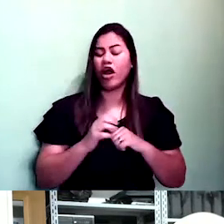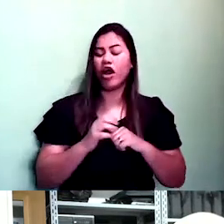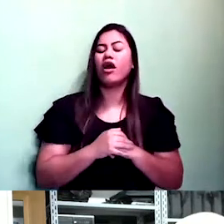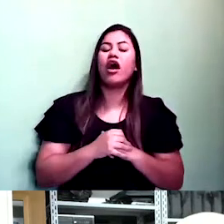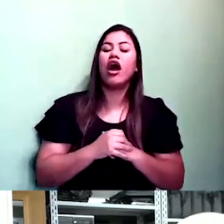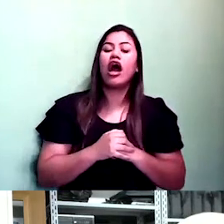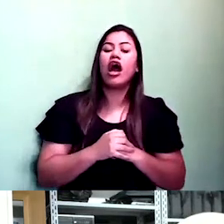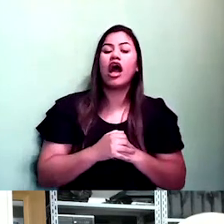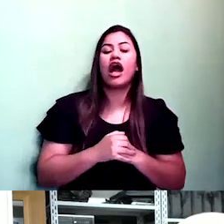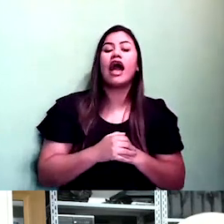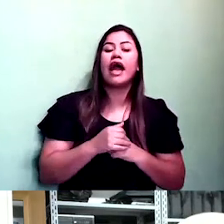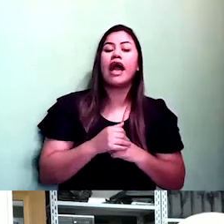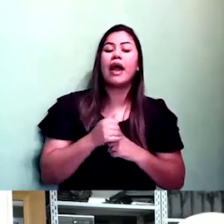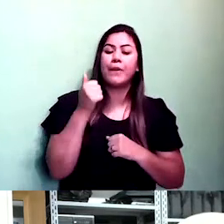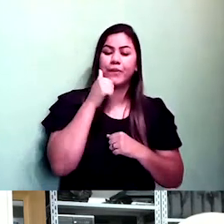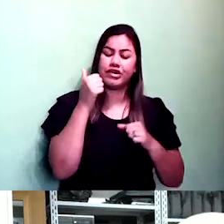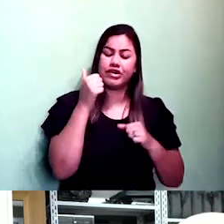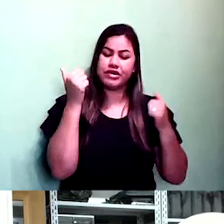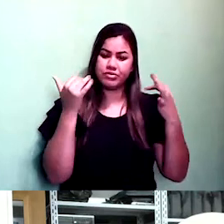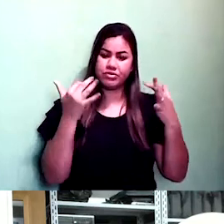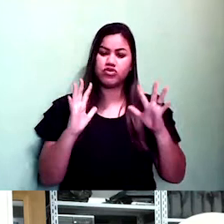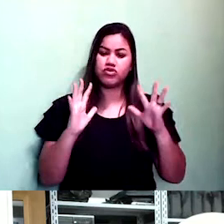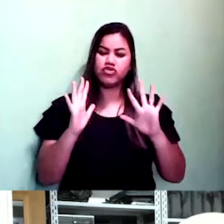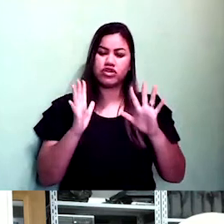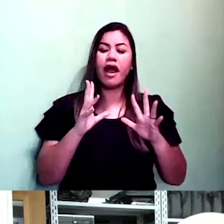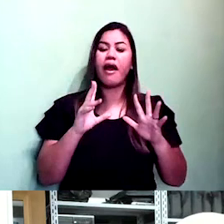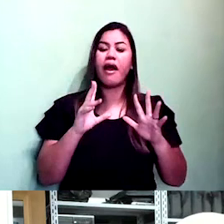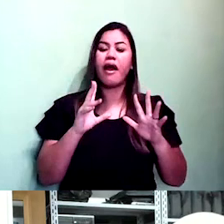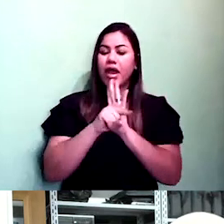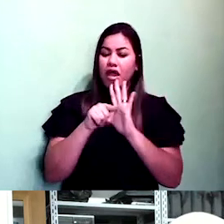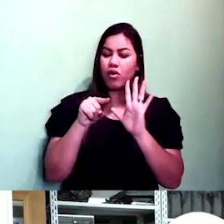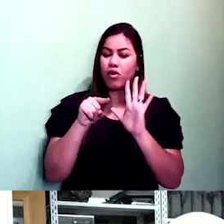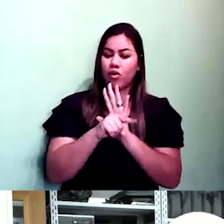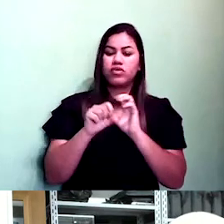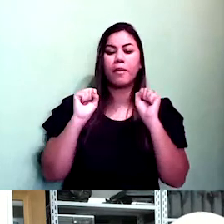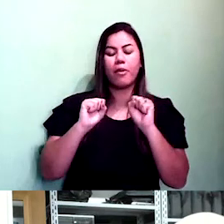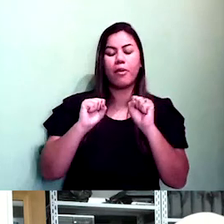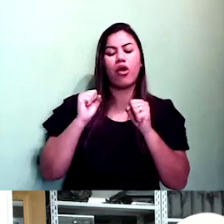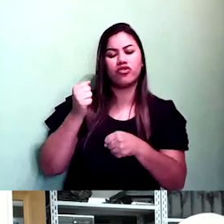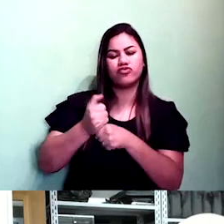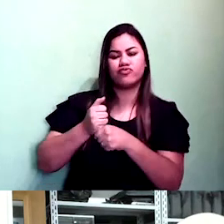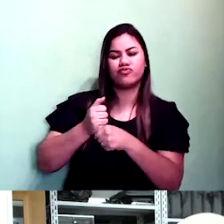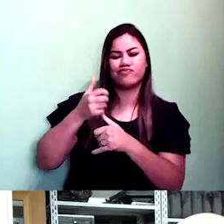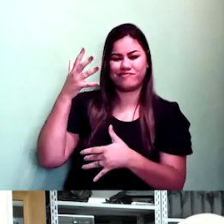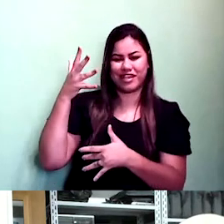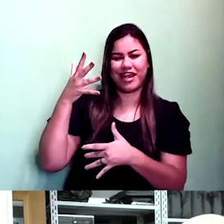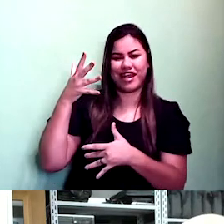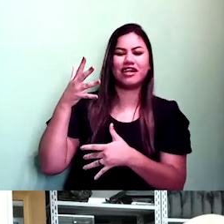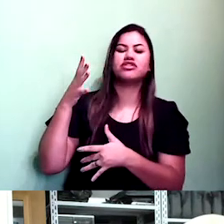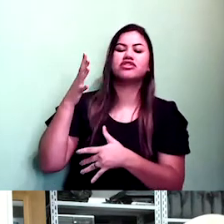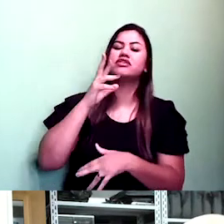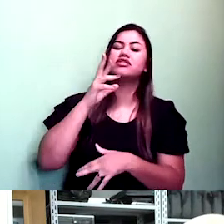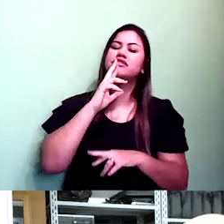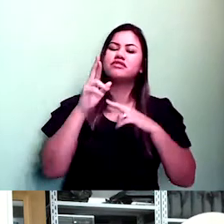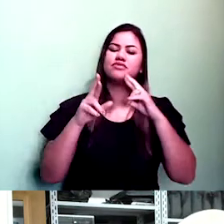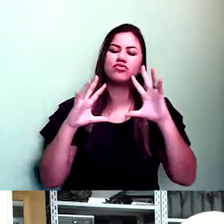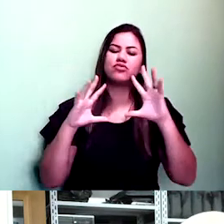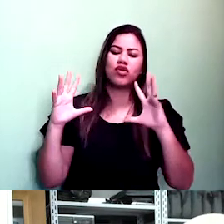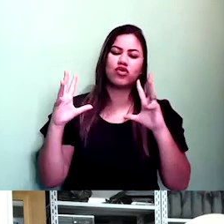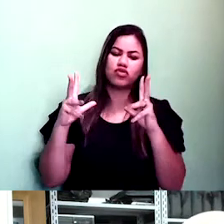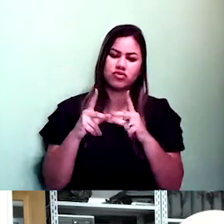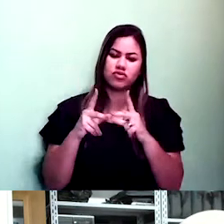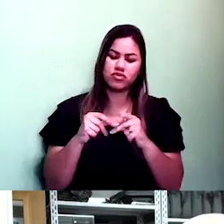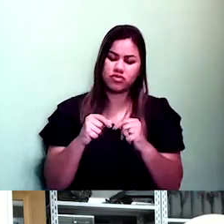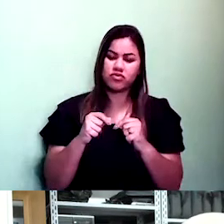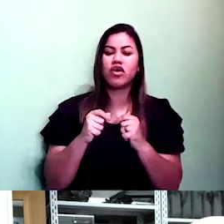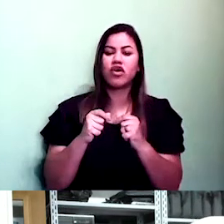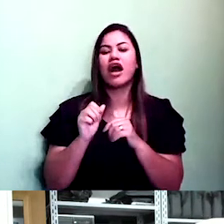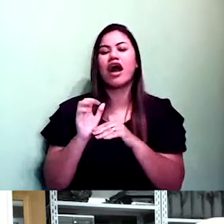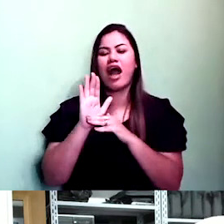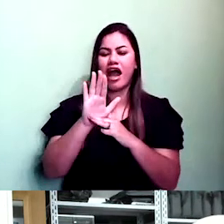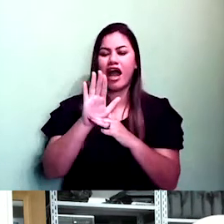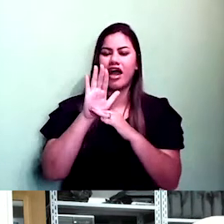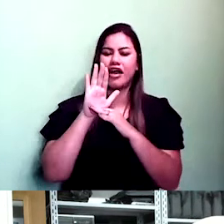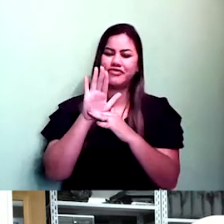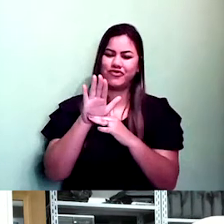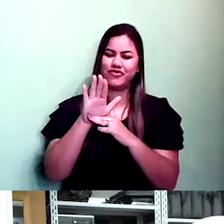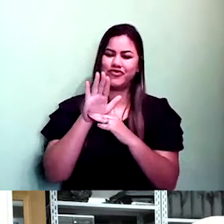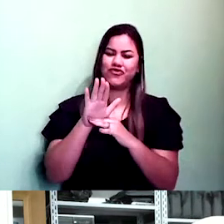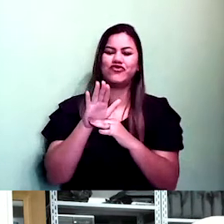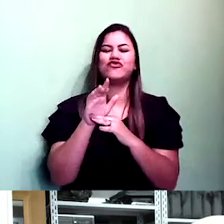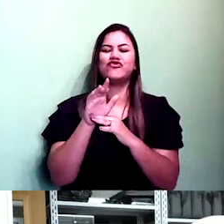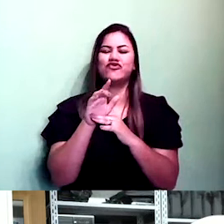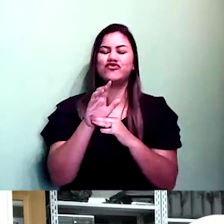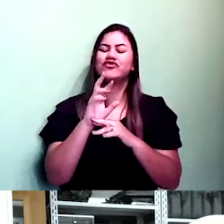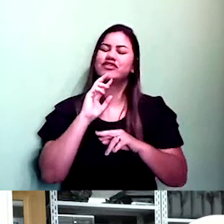final da apresentação, nós vamos responder a todos. Qualquer dúvida que eu possa ter